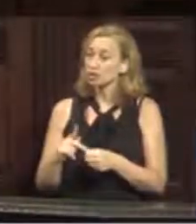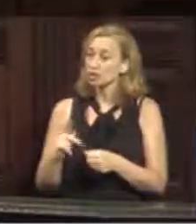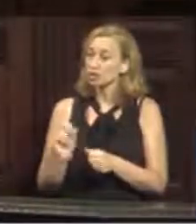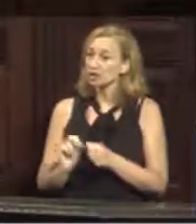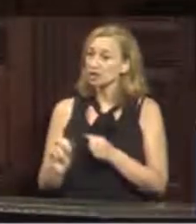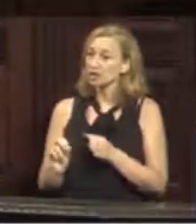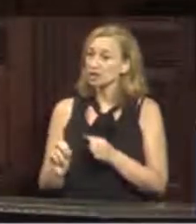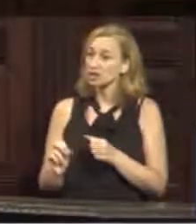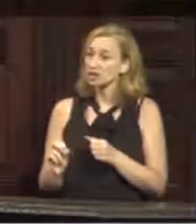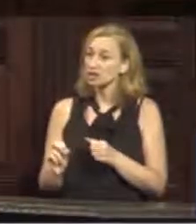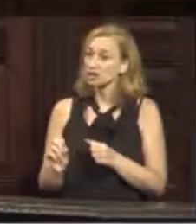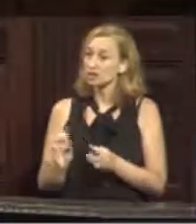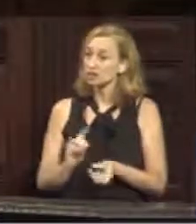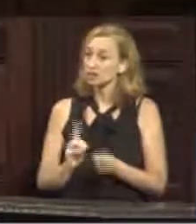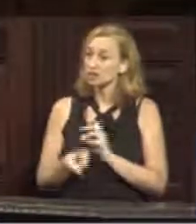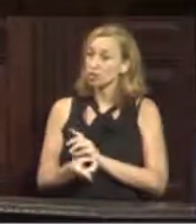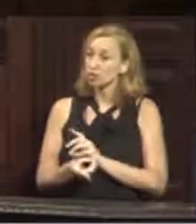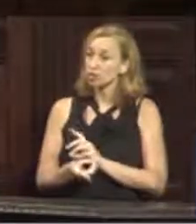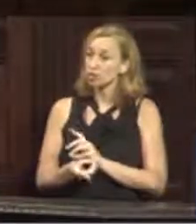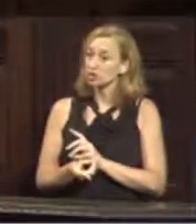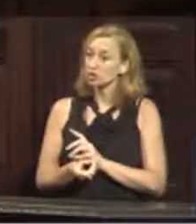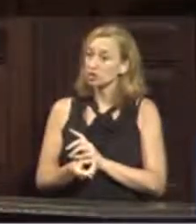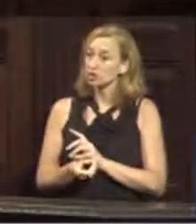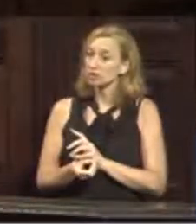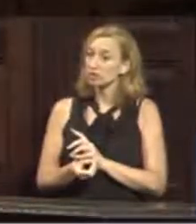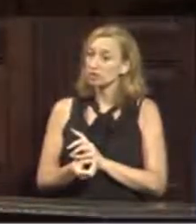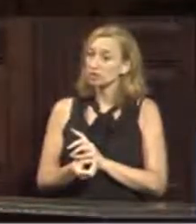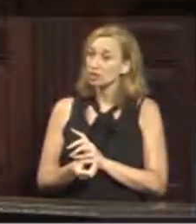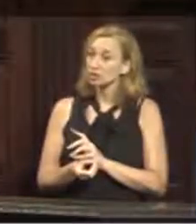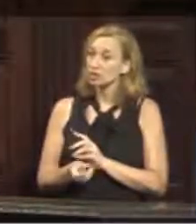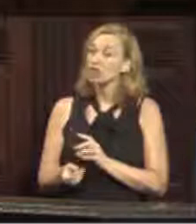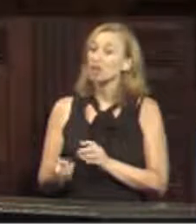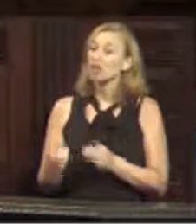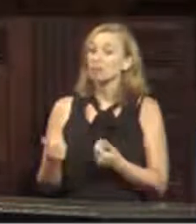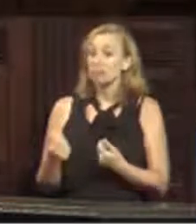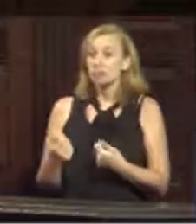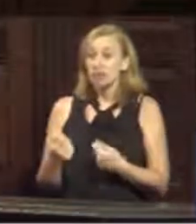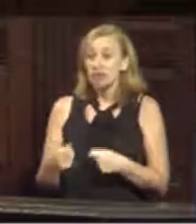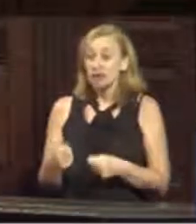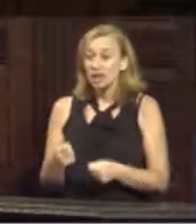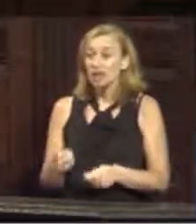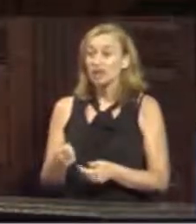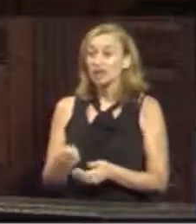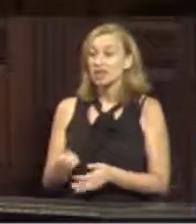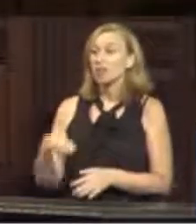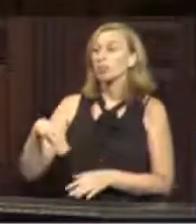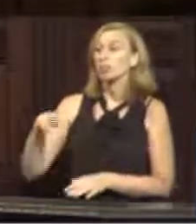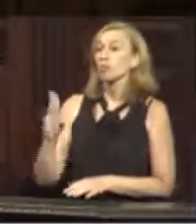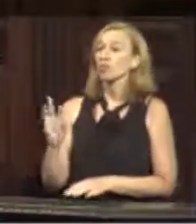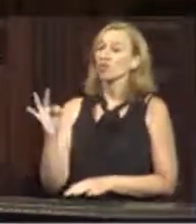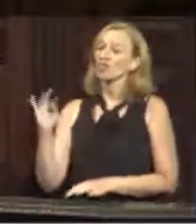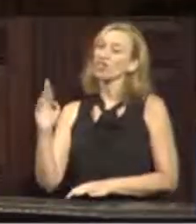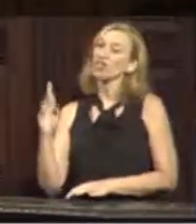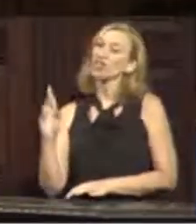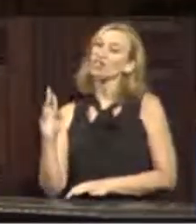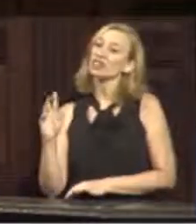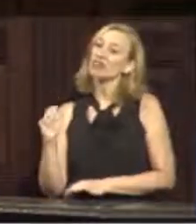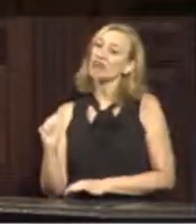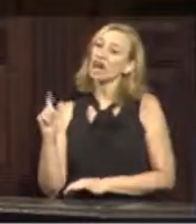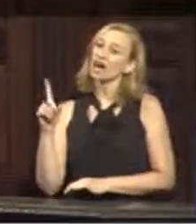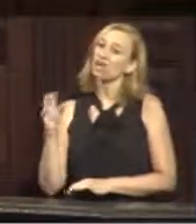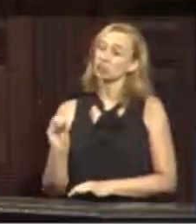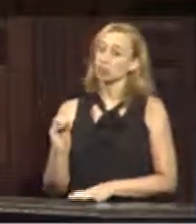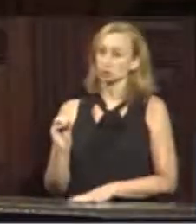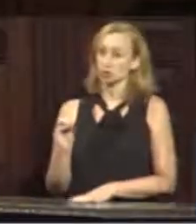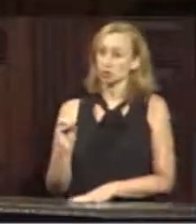a decisão da Agência Nacional de Petróleo e multá-la em 2 bilhões e meio de reais somente